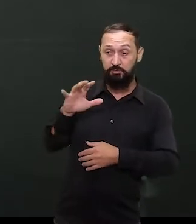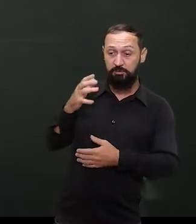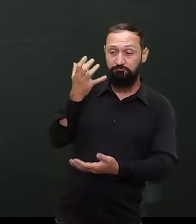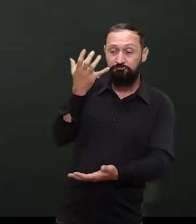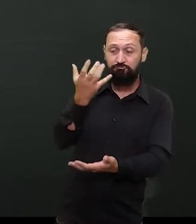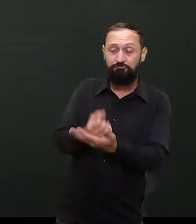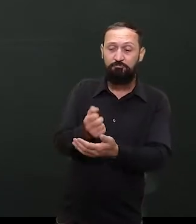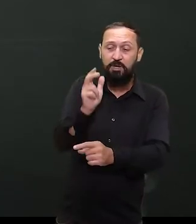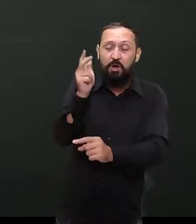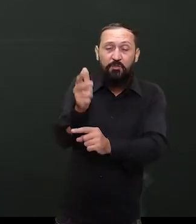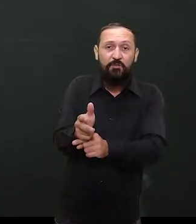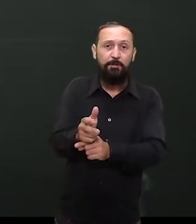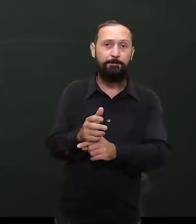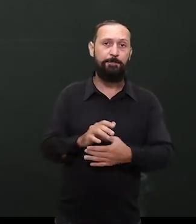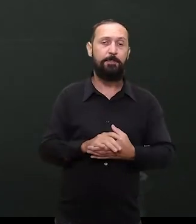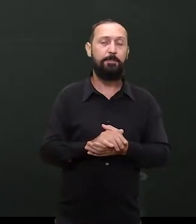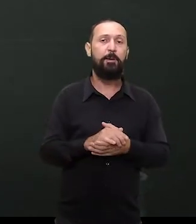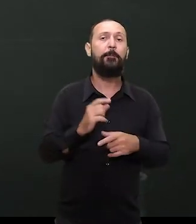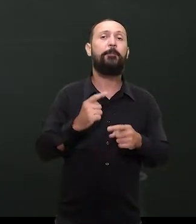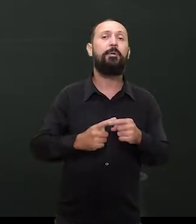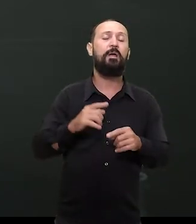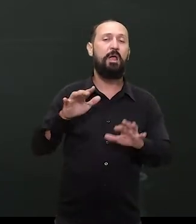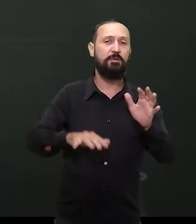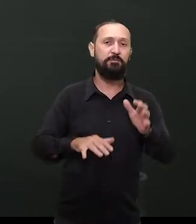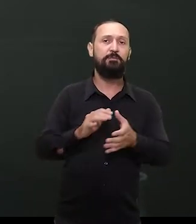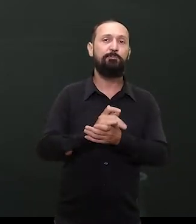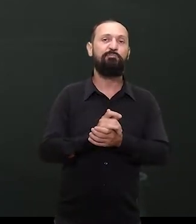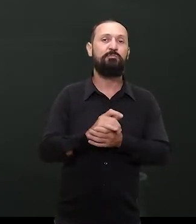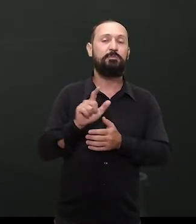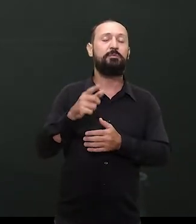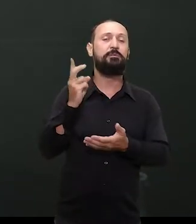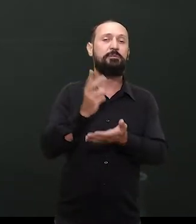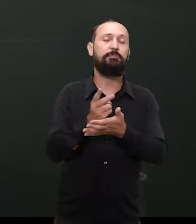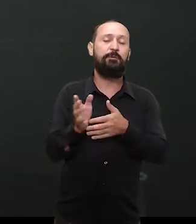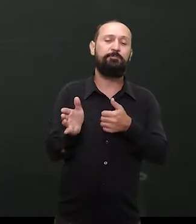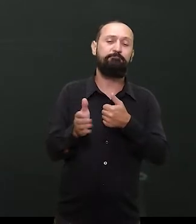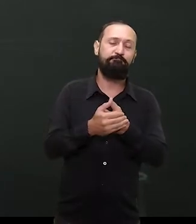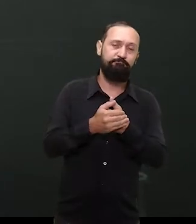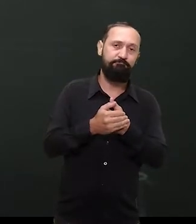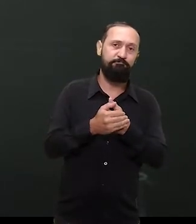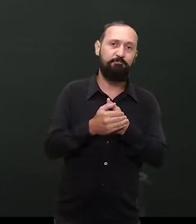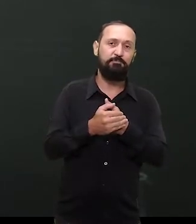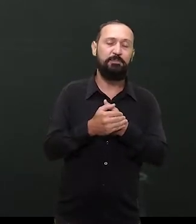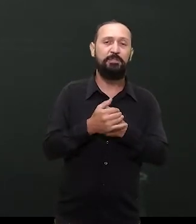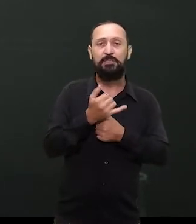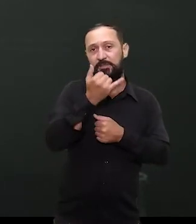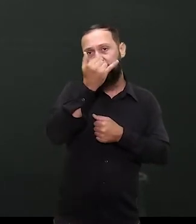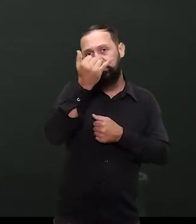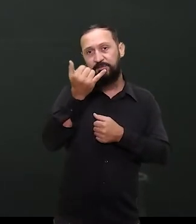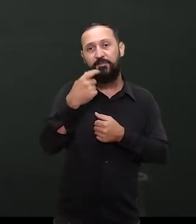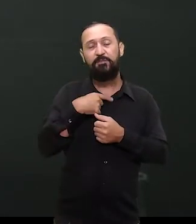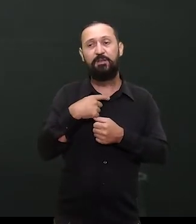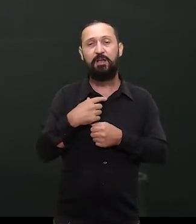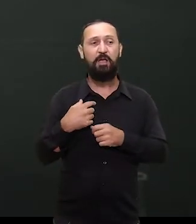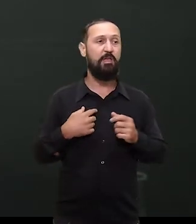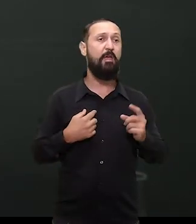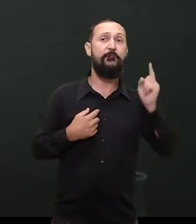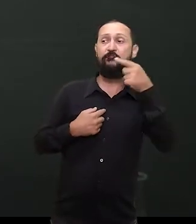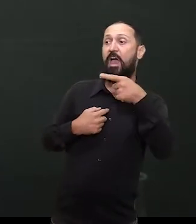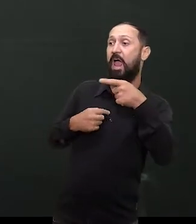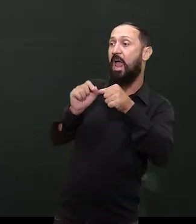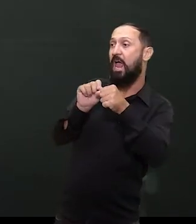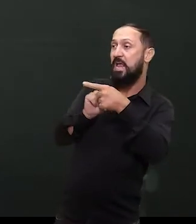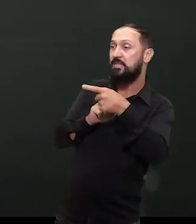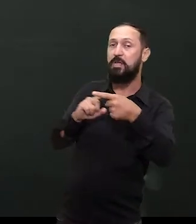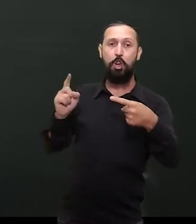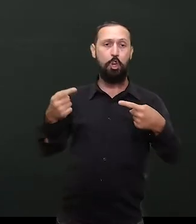essa situação porque como eu disse geralmente esses casos são as escondidas e infelizmente às vezes fica uma palavra